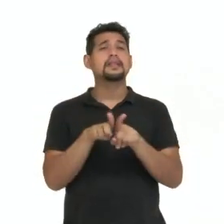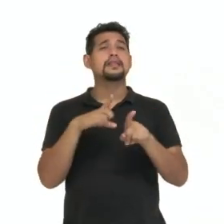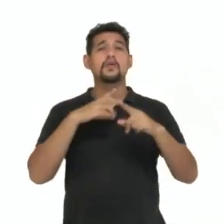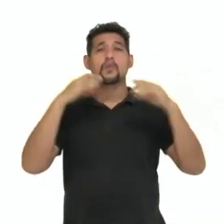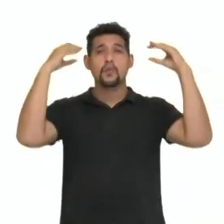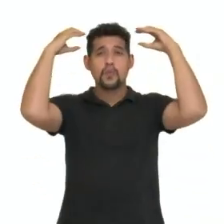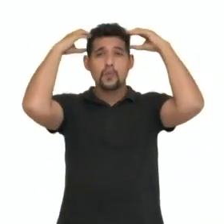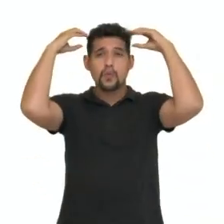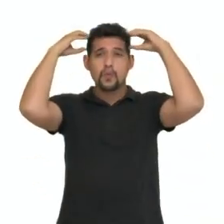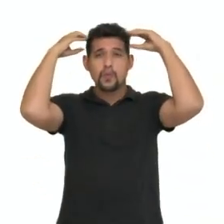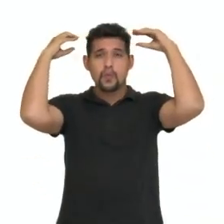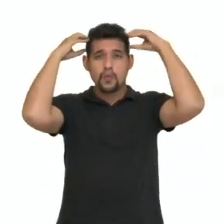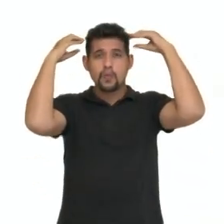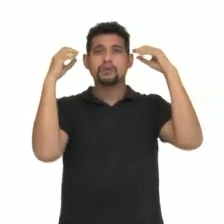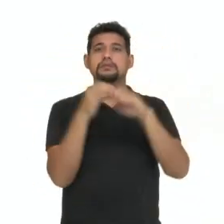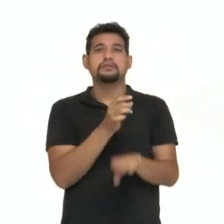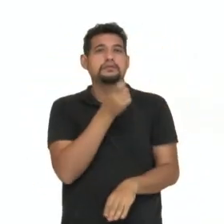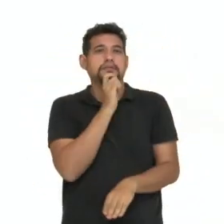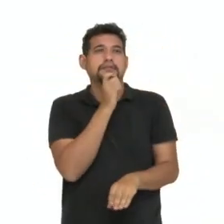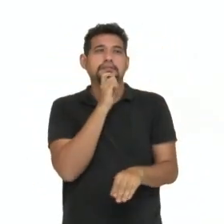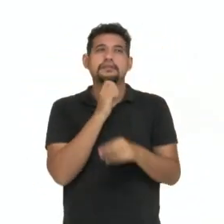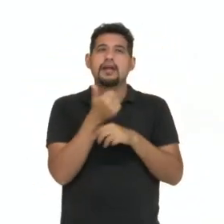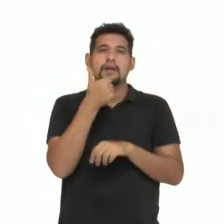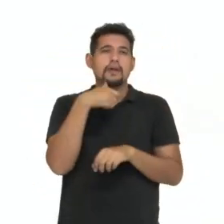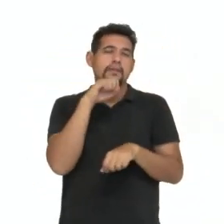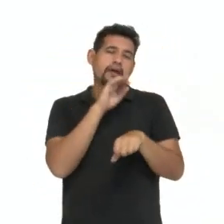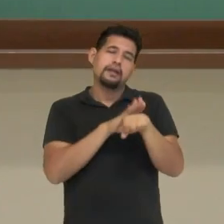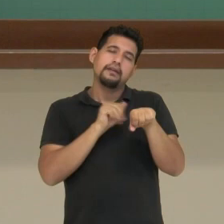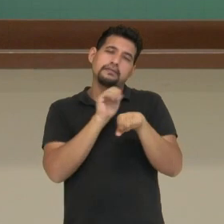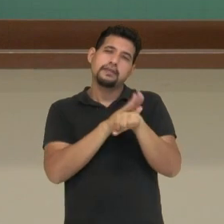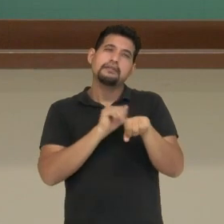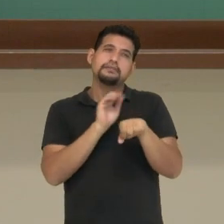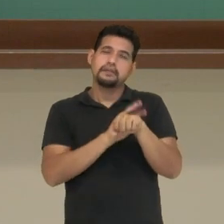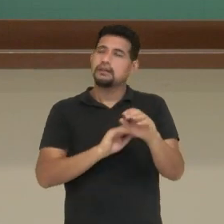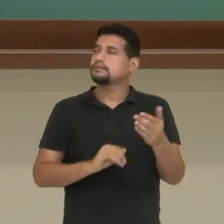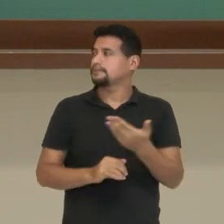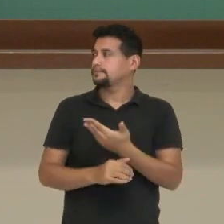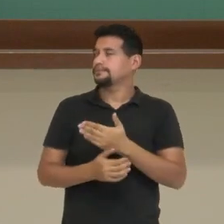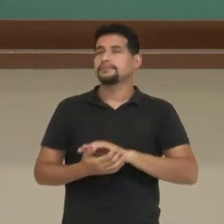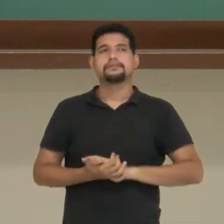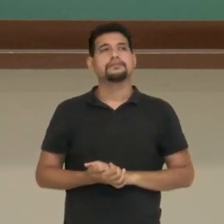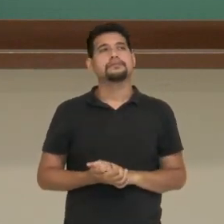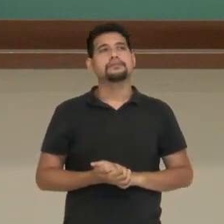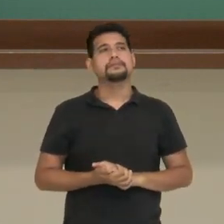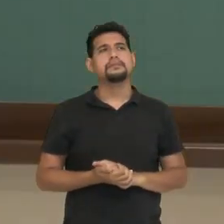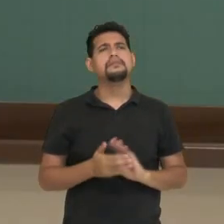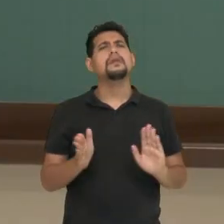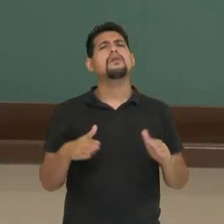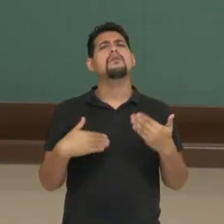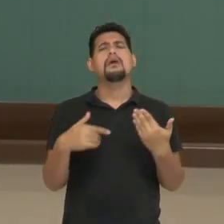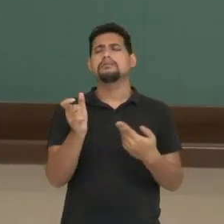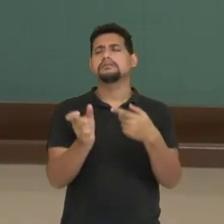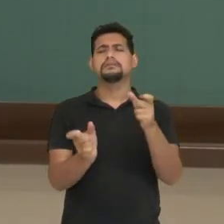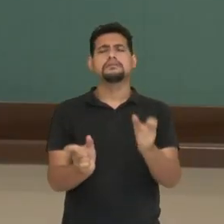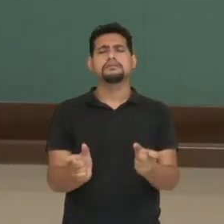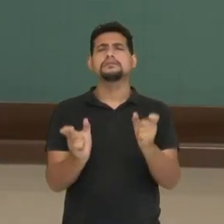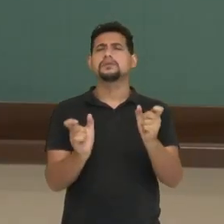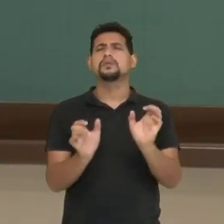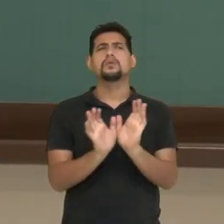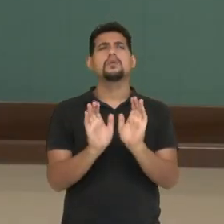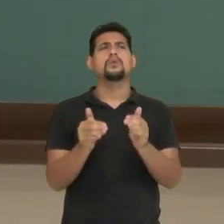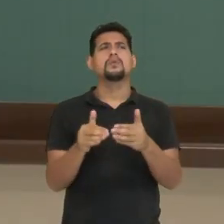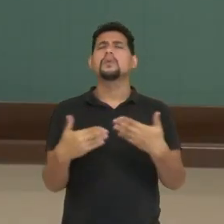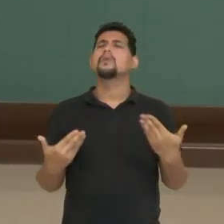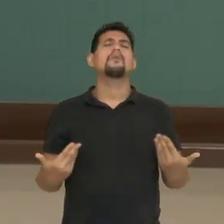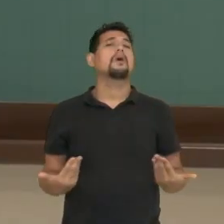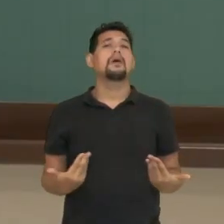urso polar, né, fazendo um carinho, a mamãe cuidando do seu filhotinho. Então, quais são as características gerais do grupo dos mamíferos,